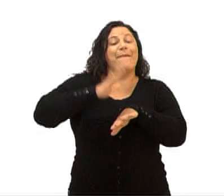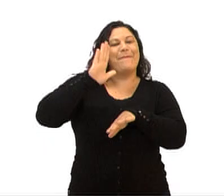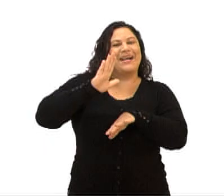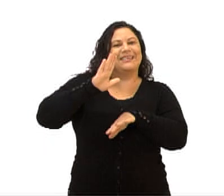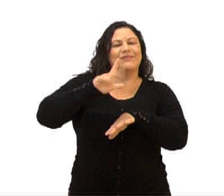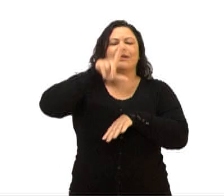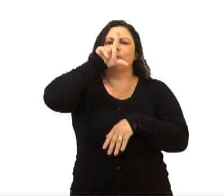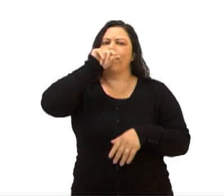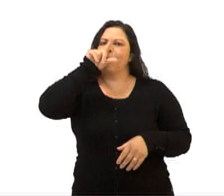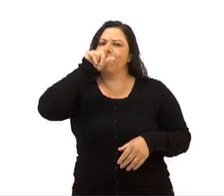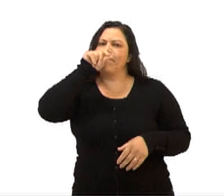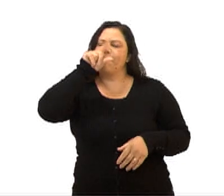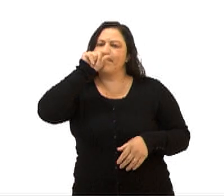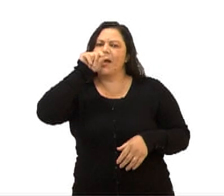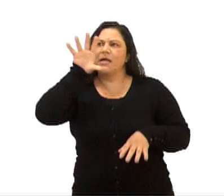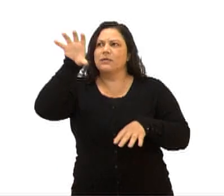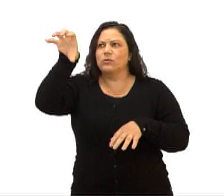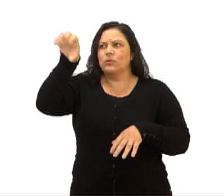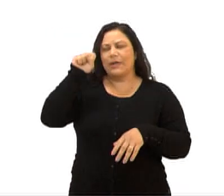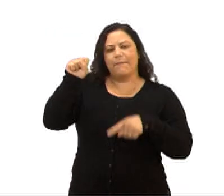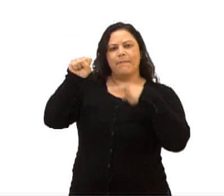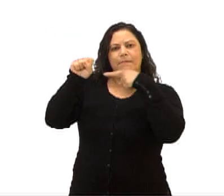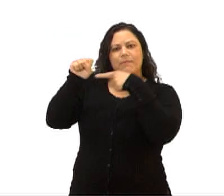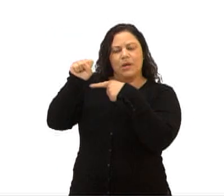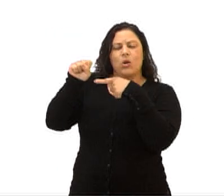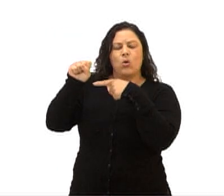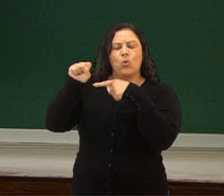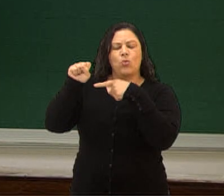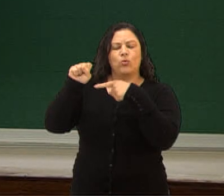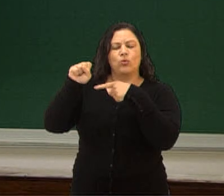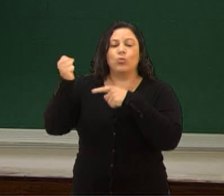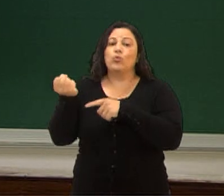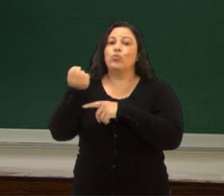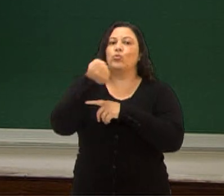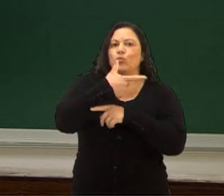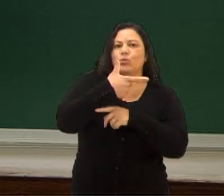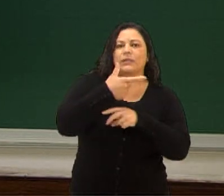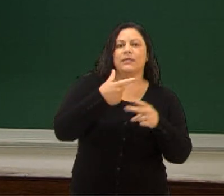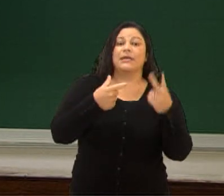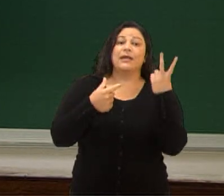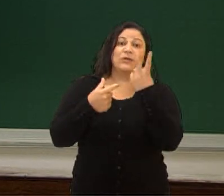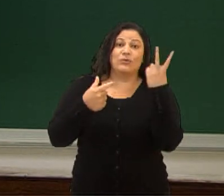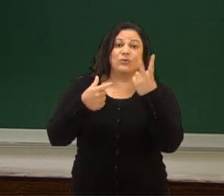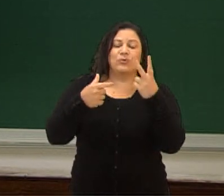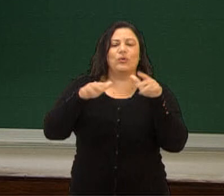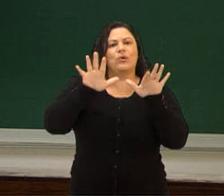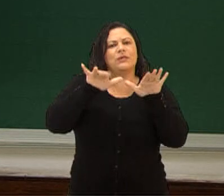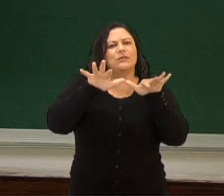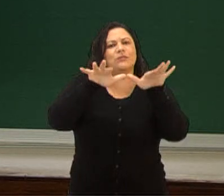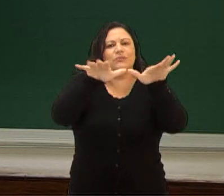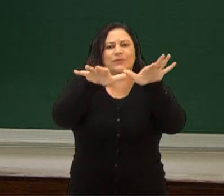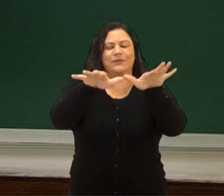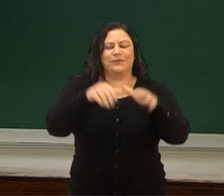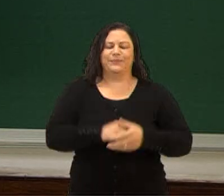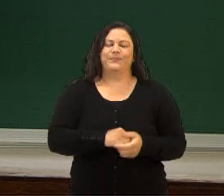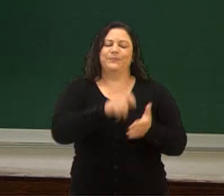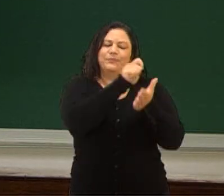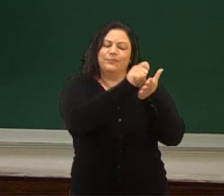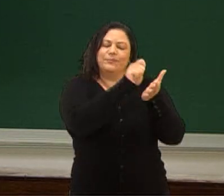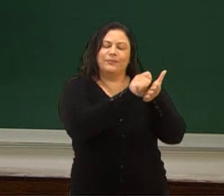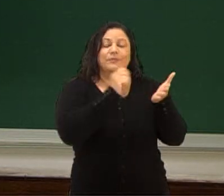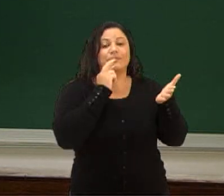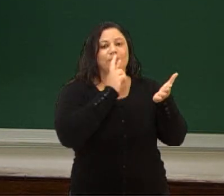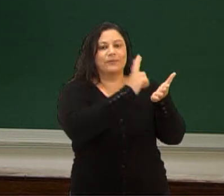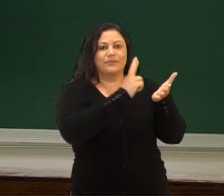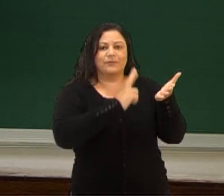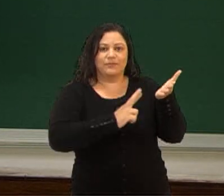dois voando. Por aqui, mais ou menos, já dá para vocês terem uma ideia do que é o saying, né? Vou dar um tempinho, vocês registram as respostas no caderno